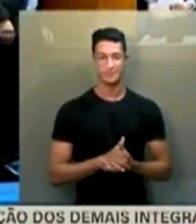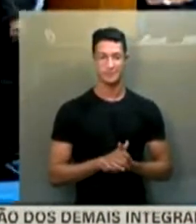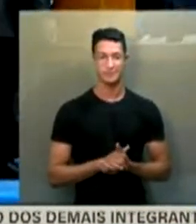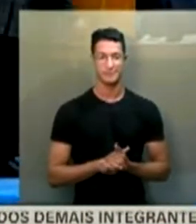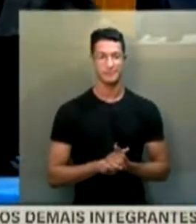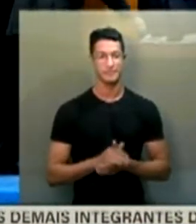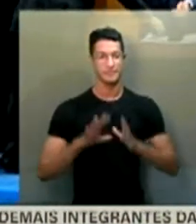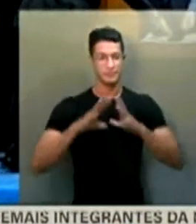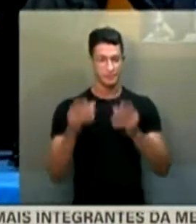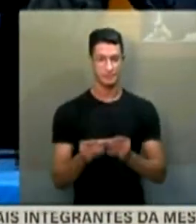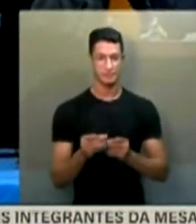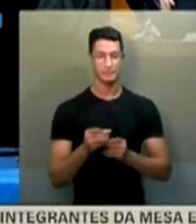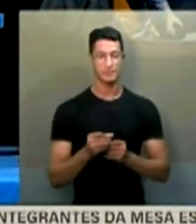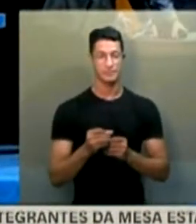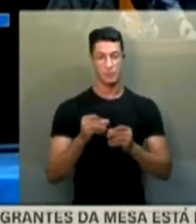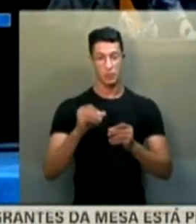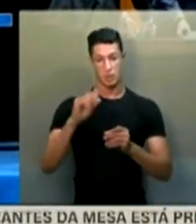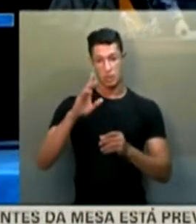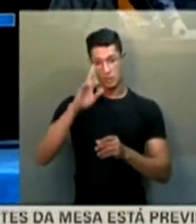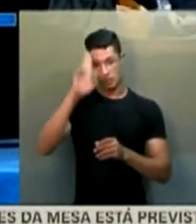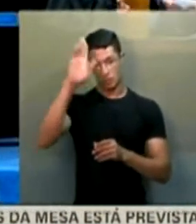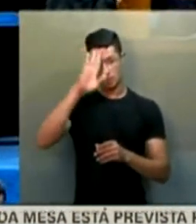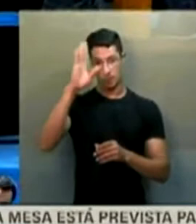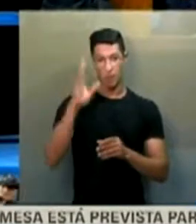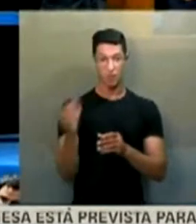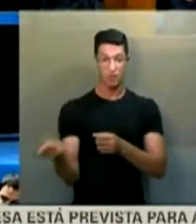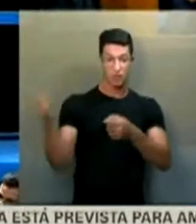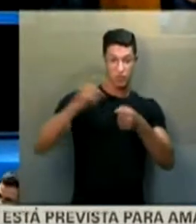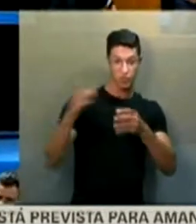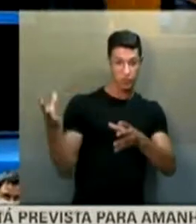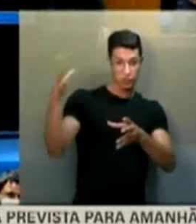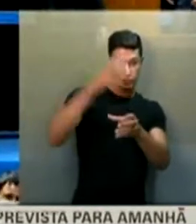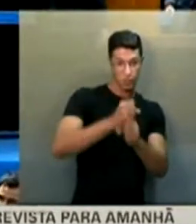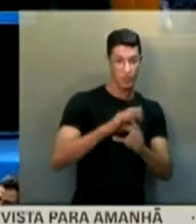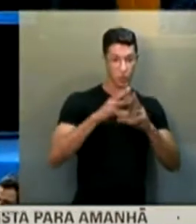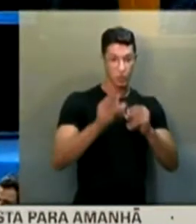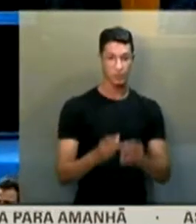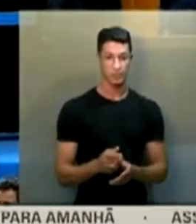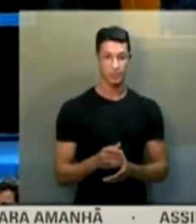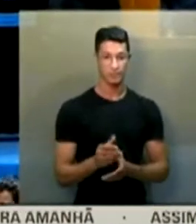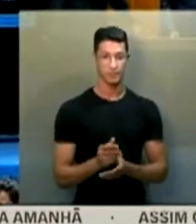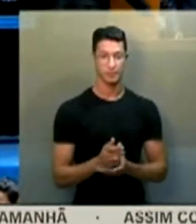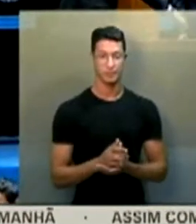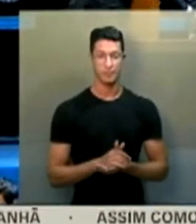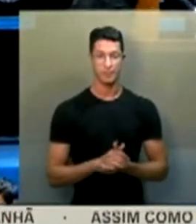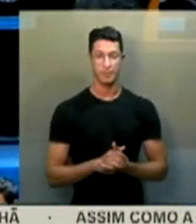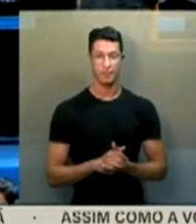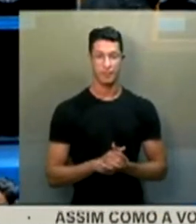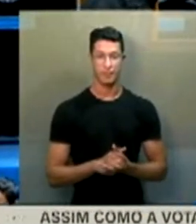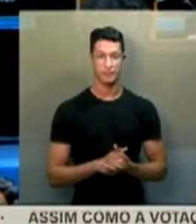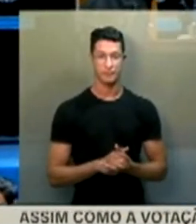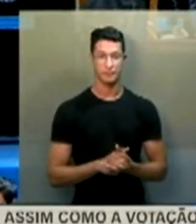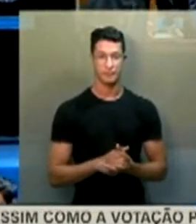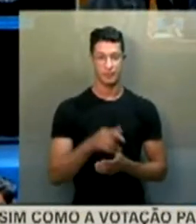todas as cédulas para a urna principal. 78 cédulas, na soma total.